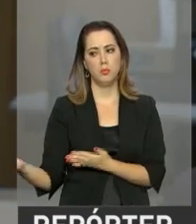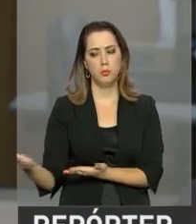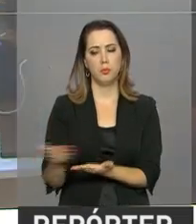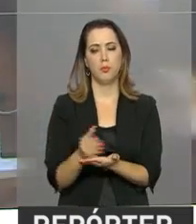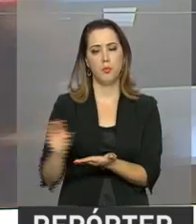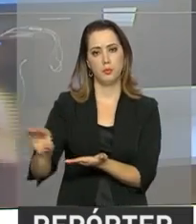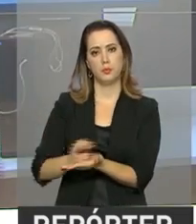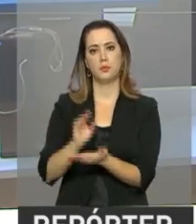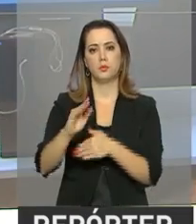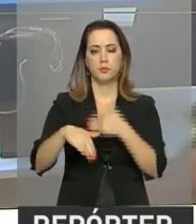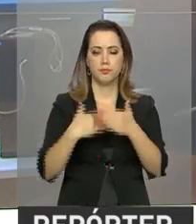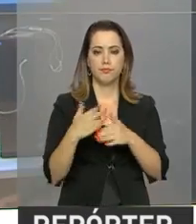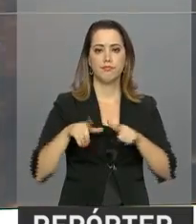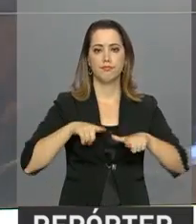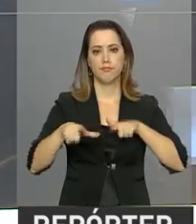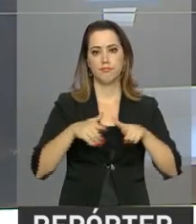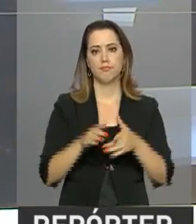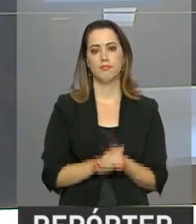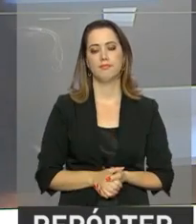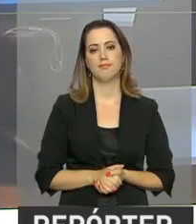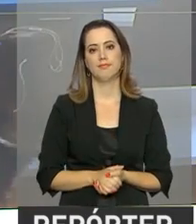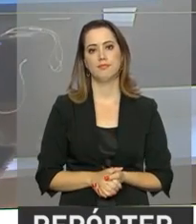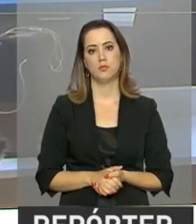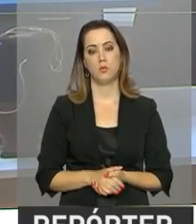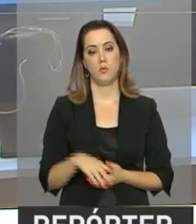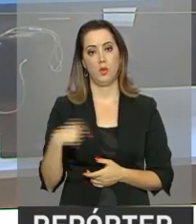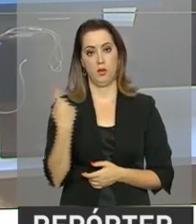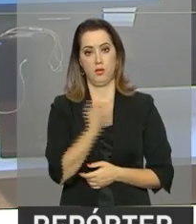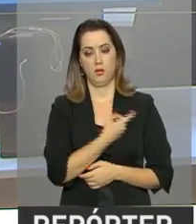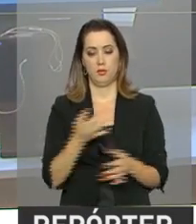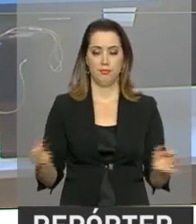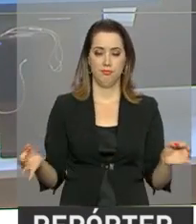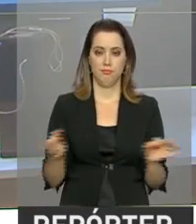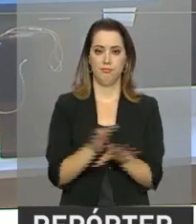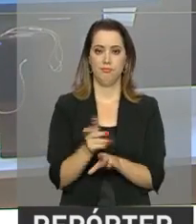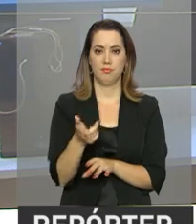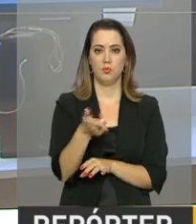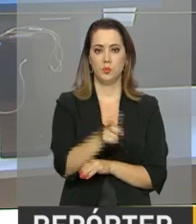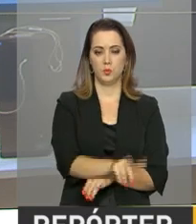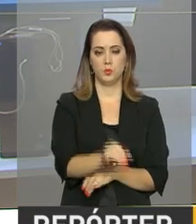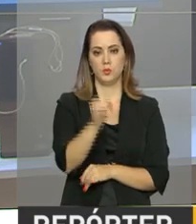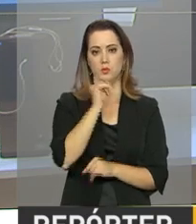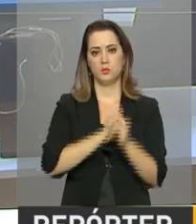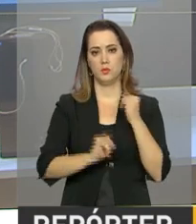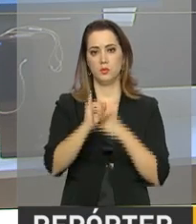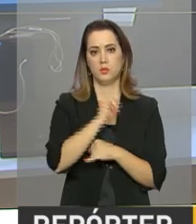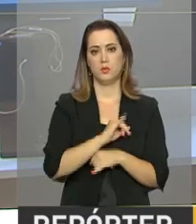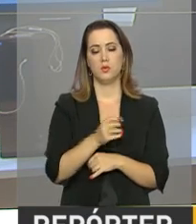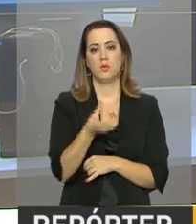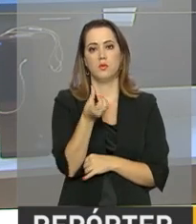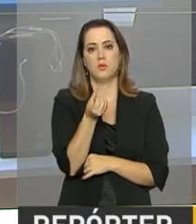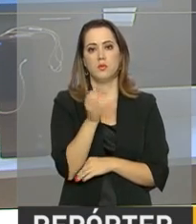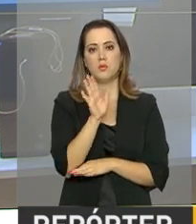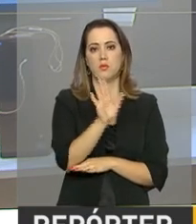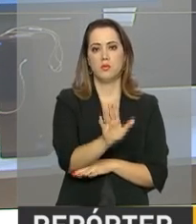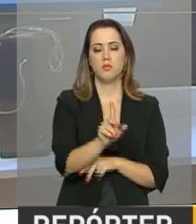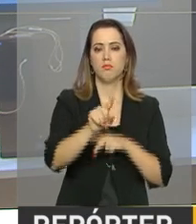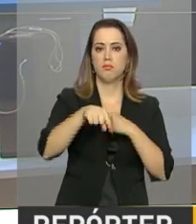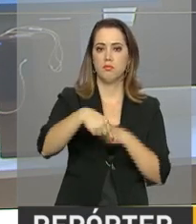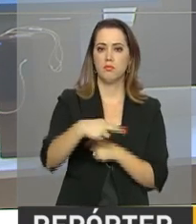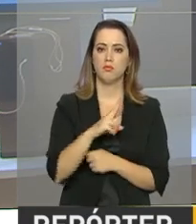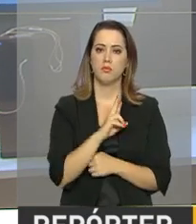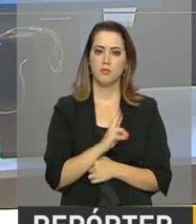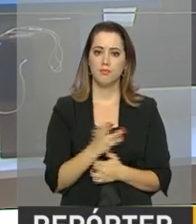empregos esta edição do repórter nbf fica por aqui voltamos a qualquer momento com outras informações ou às 6 da tarde